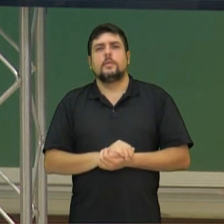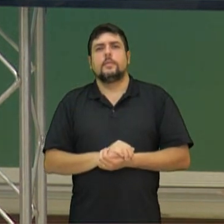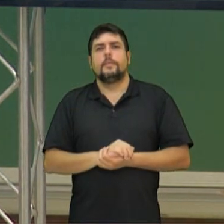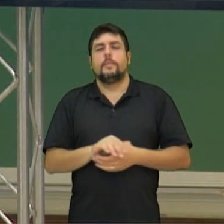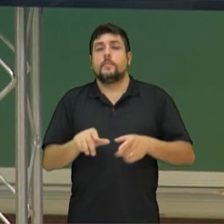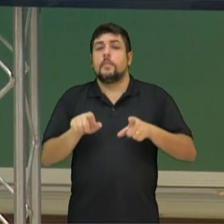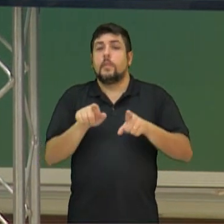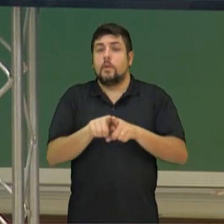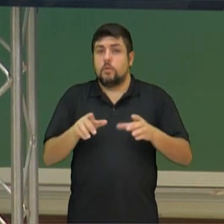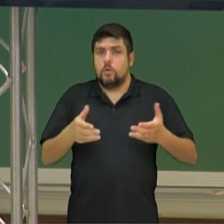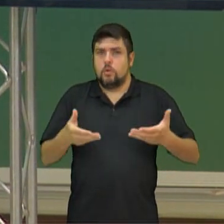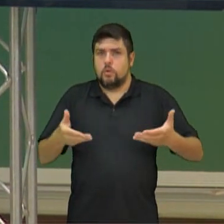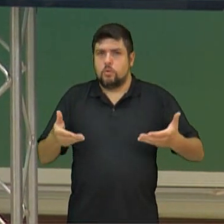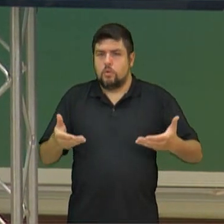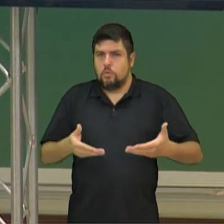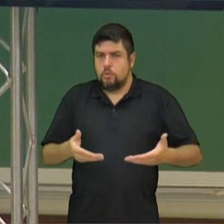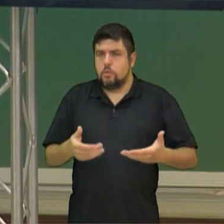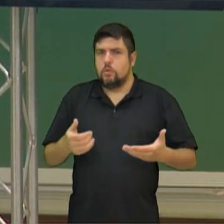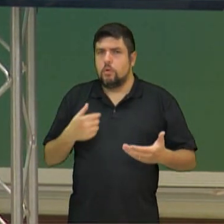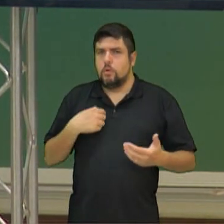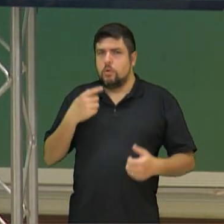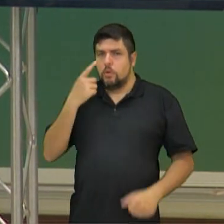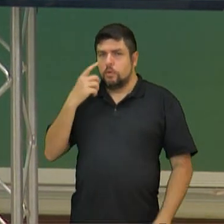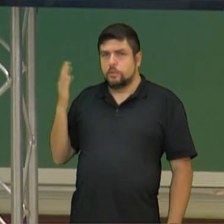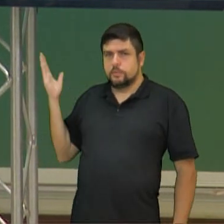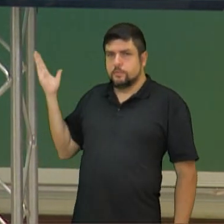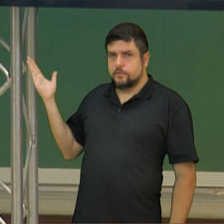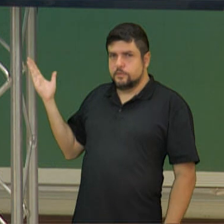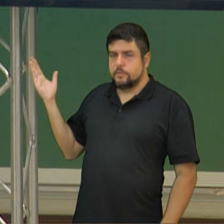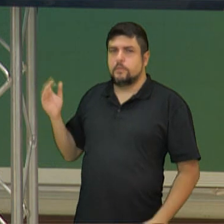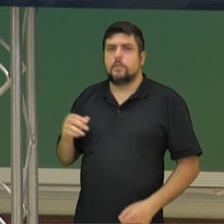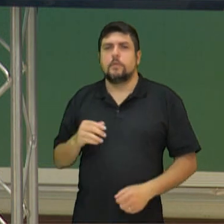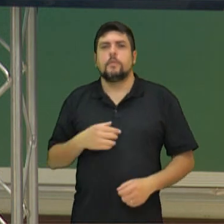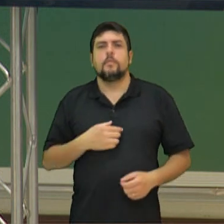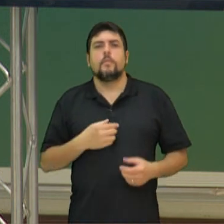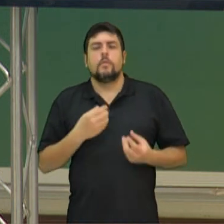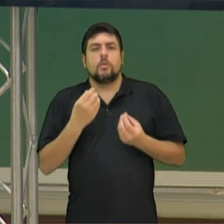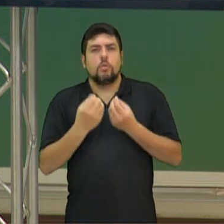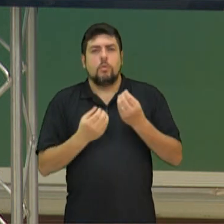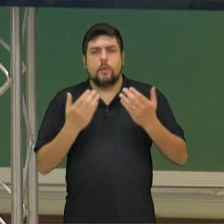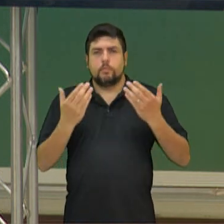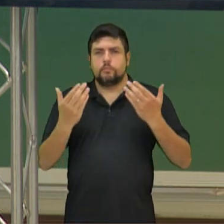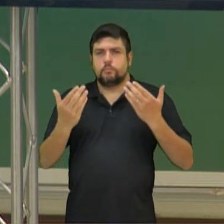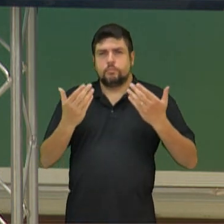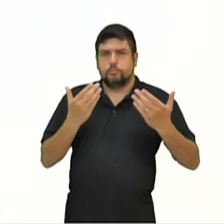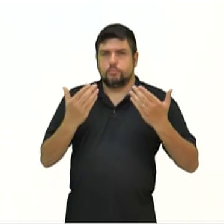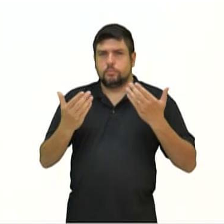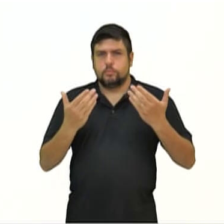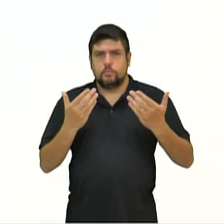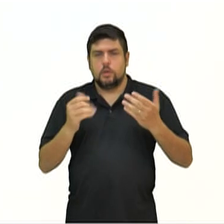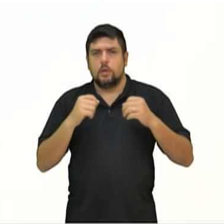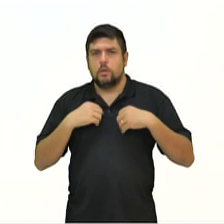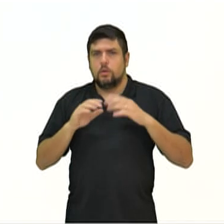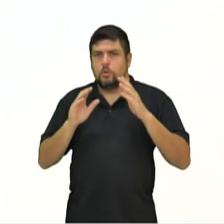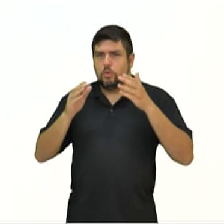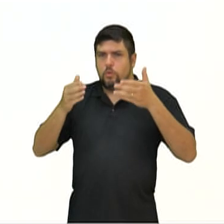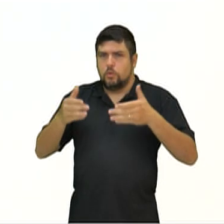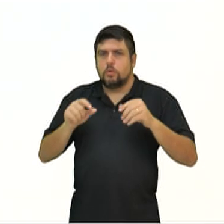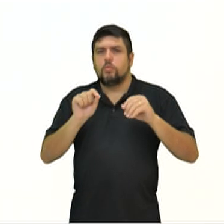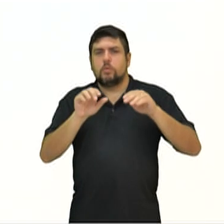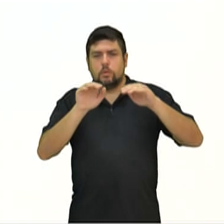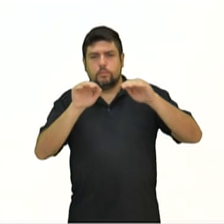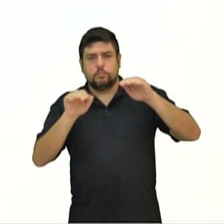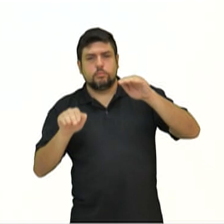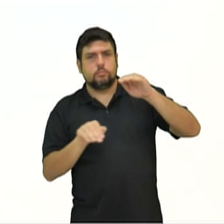como eu disse, né, nós vamos estudar, tá bem aqui, né? Nós vamos estudar o grau do comparativo, nós vamos focar no comparativo de inferioridade,